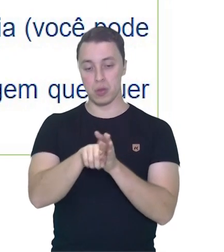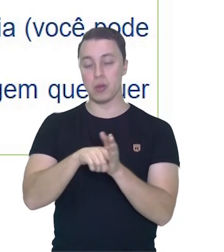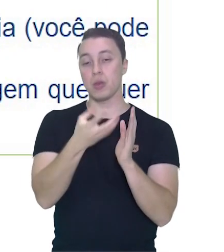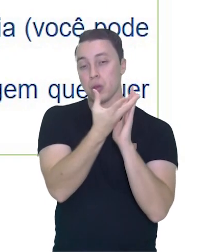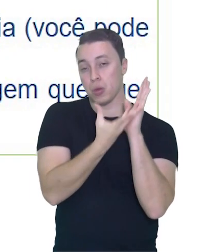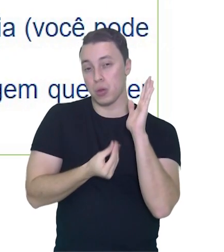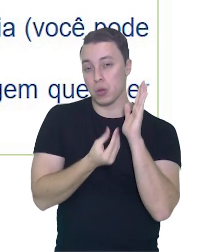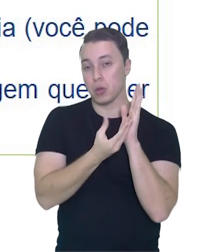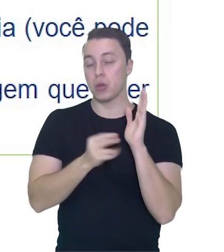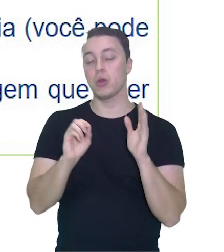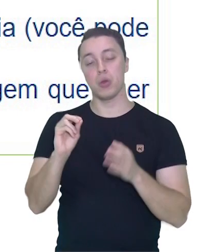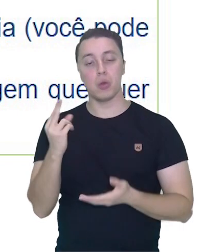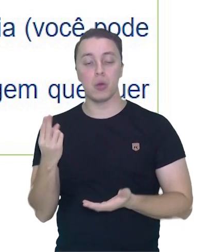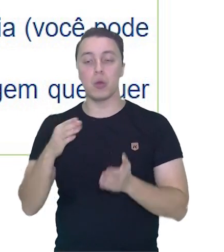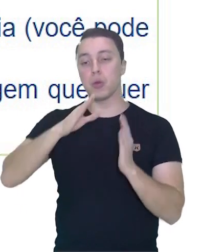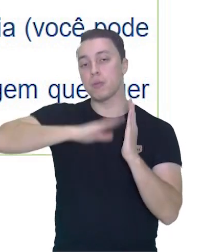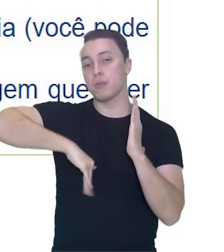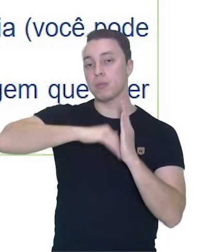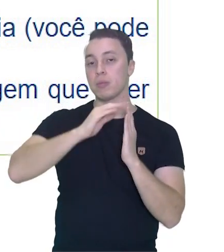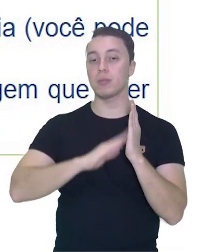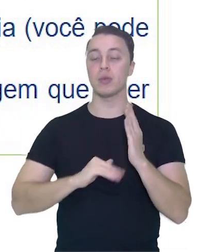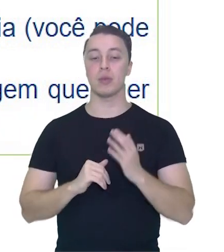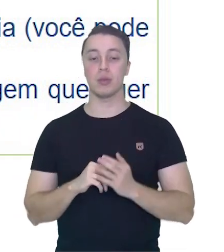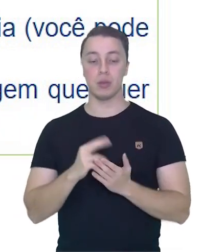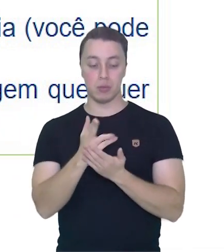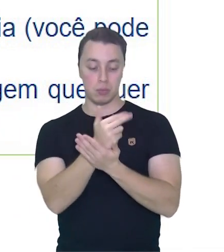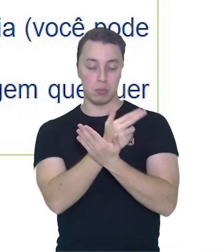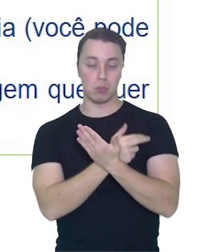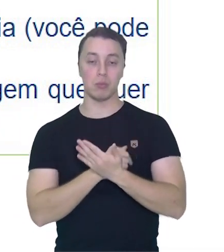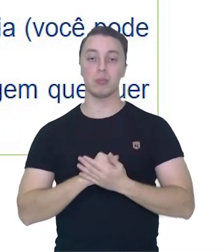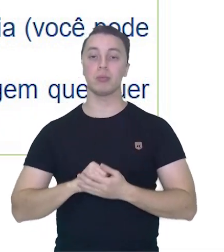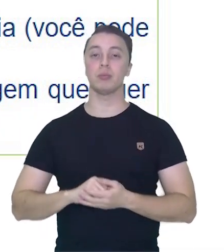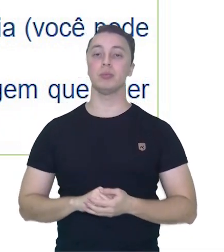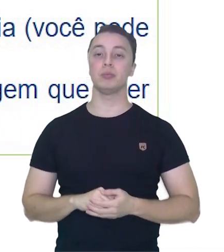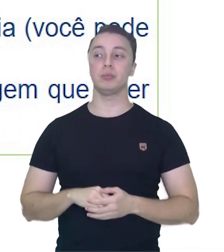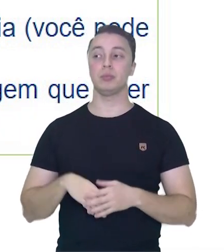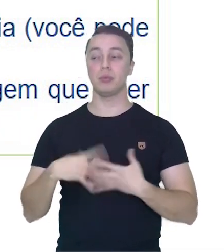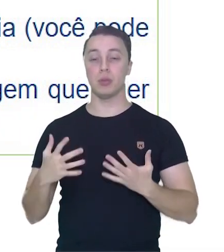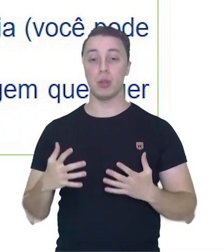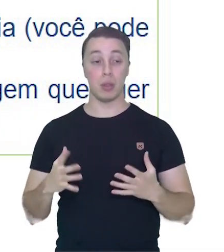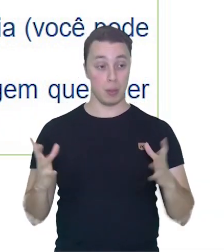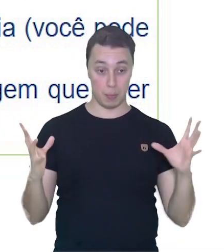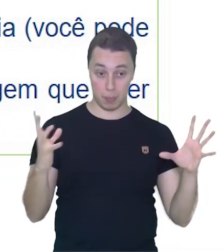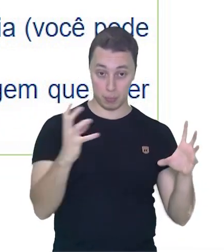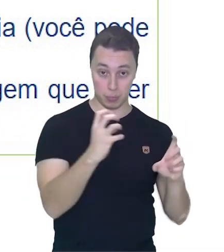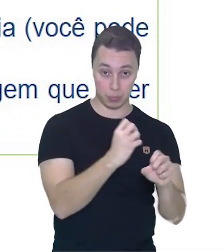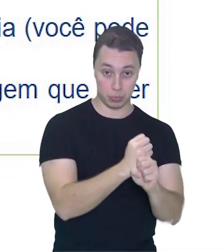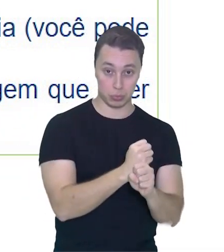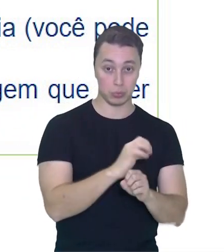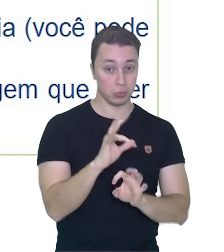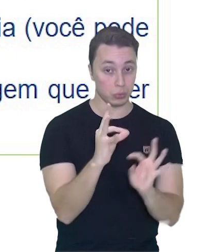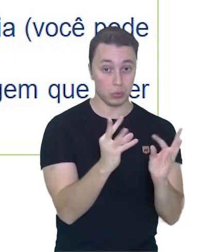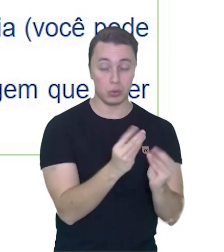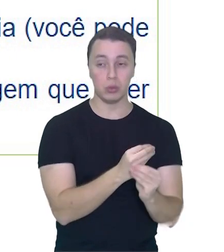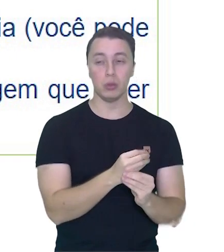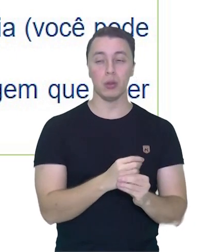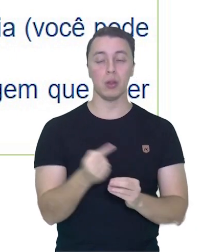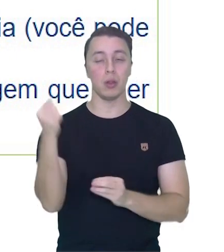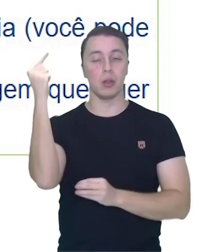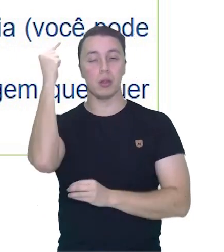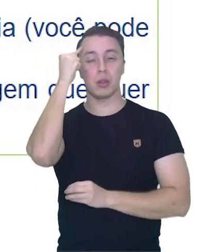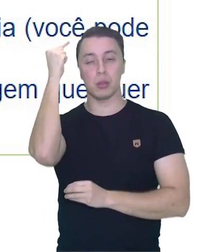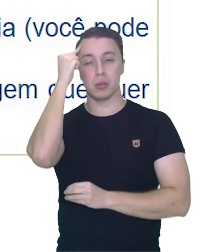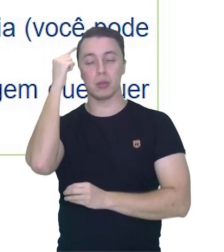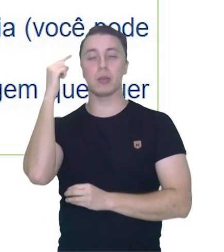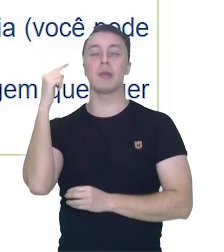mesmo desenhar. Por fim, reúna todo esse material que você selecionou e pense na